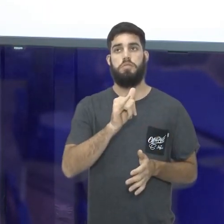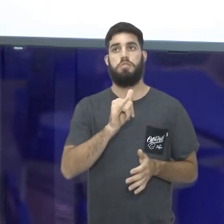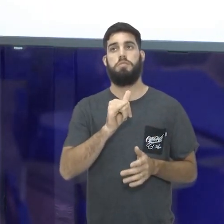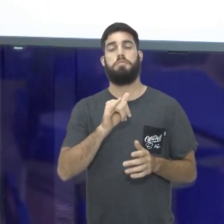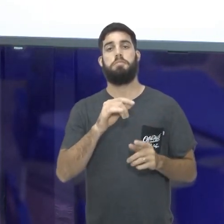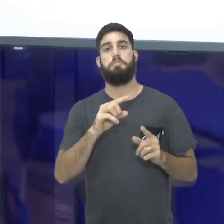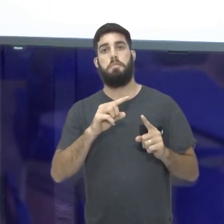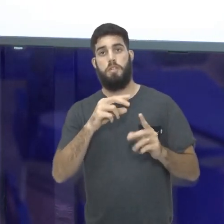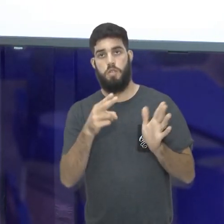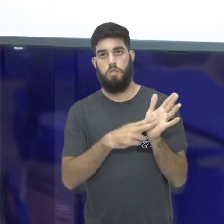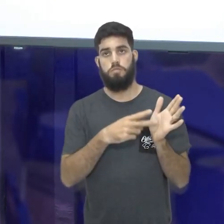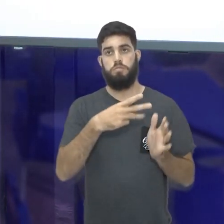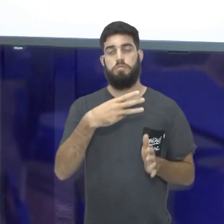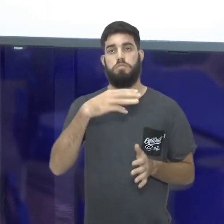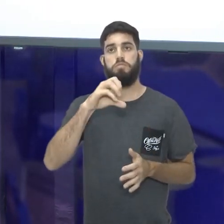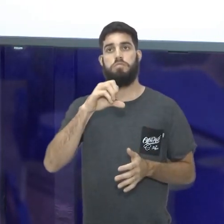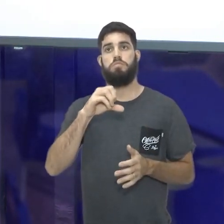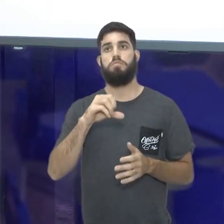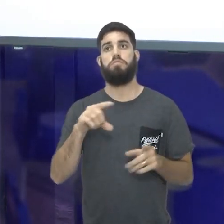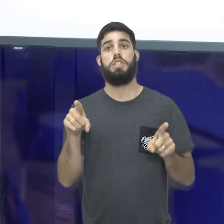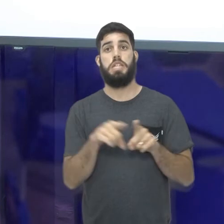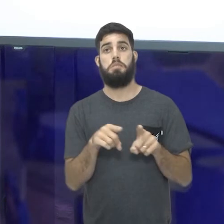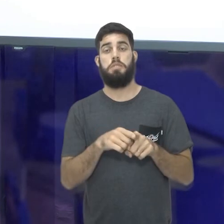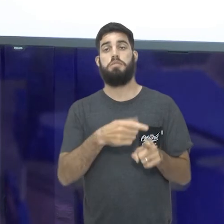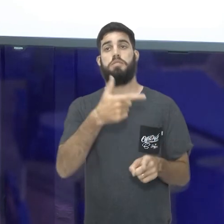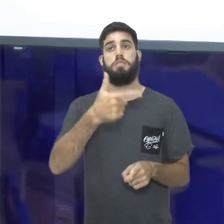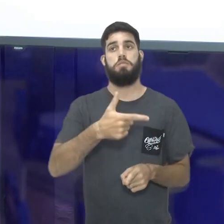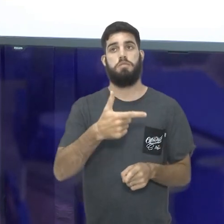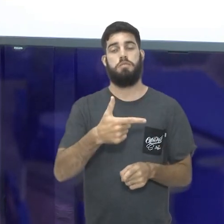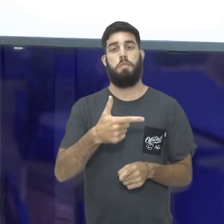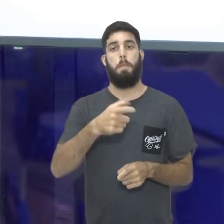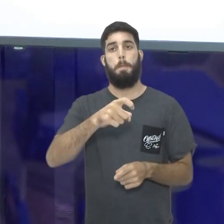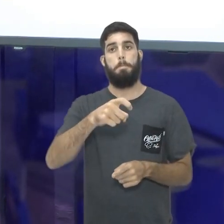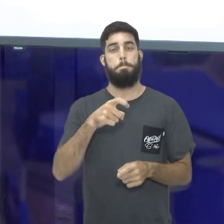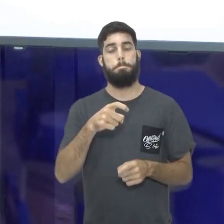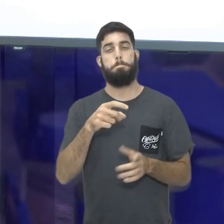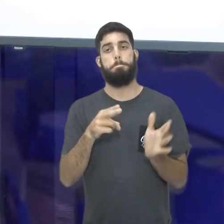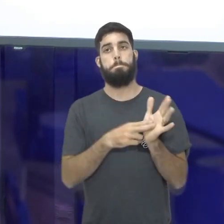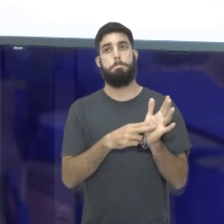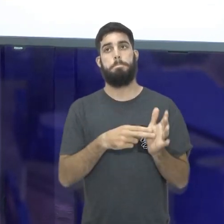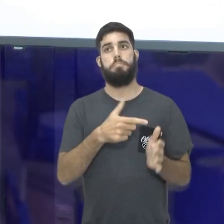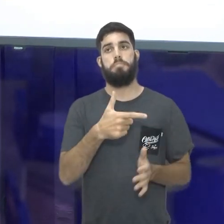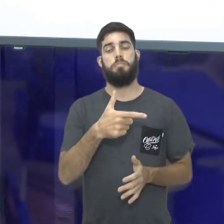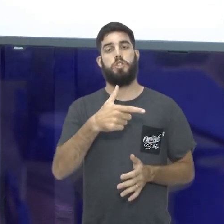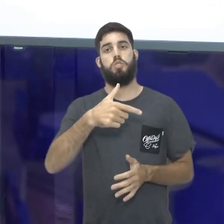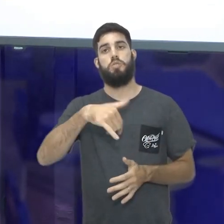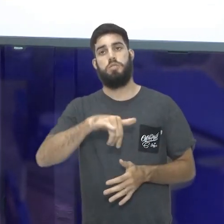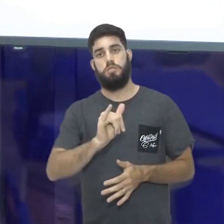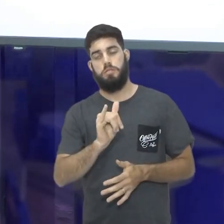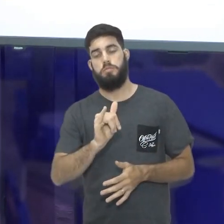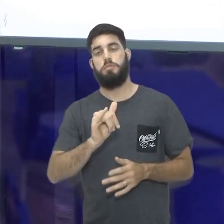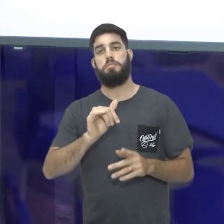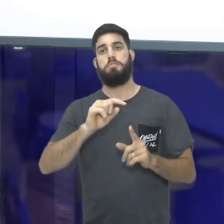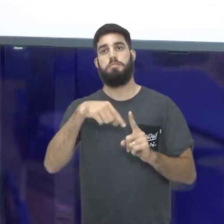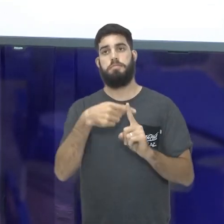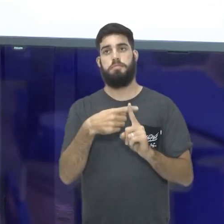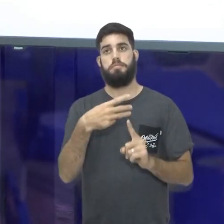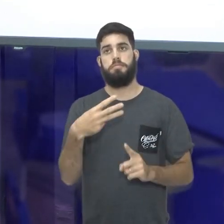39, e também da segunda equação aqui, x que é igual a o dobro de y mais